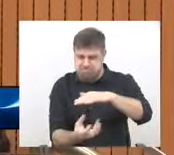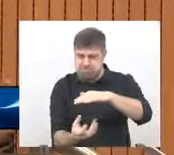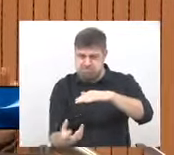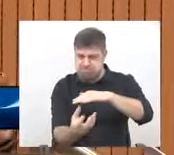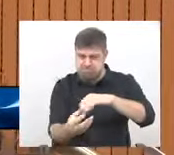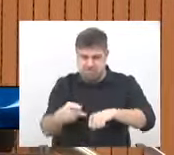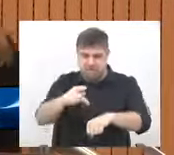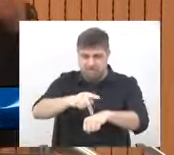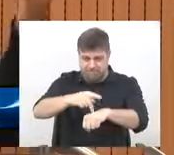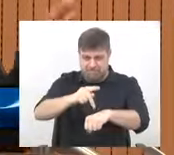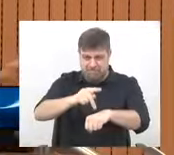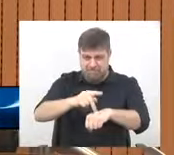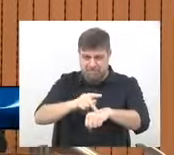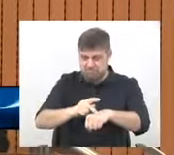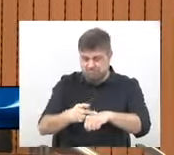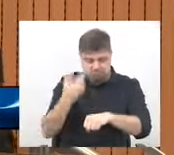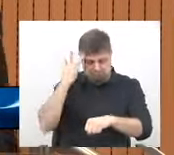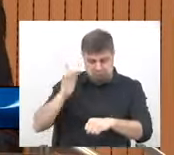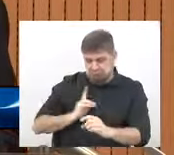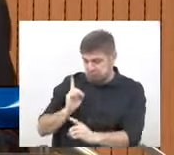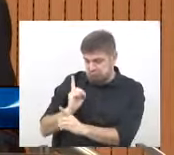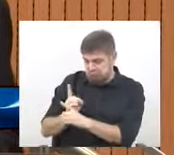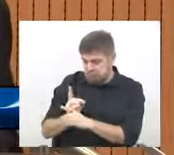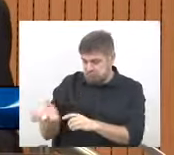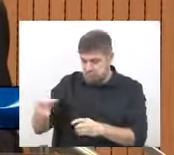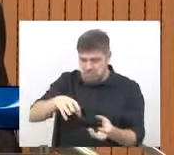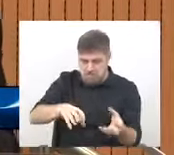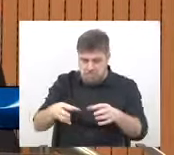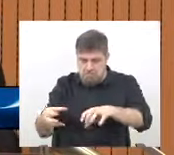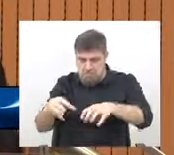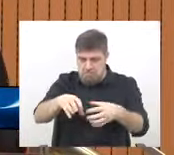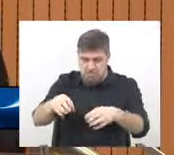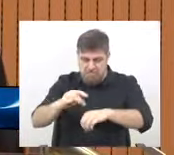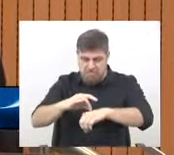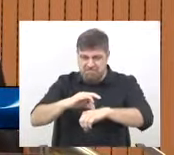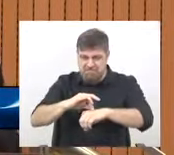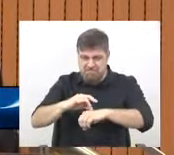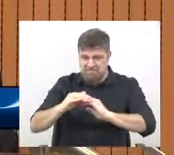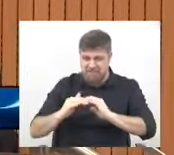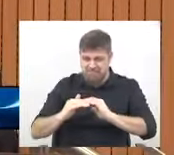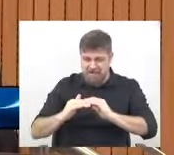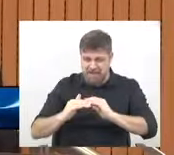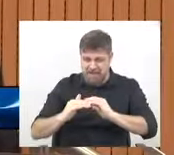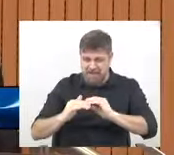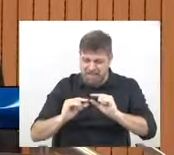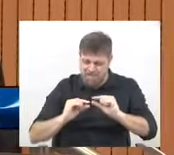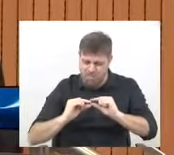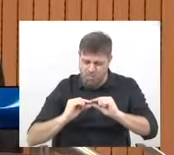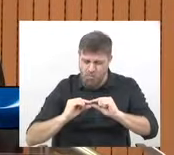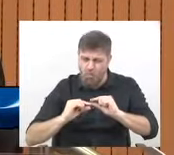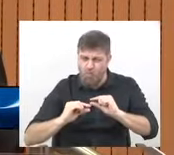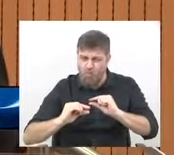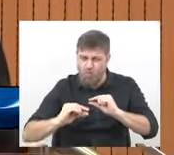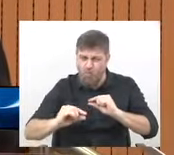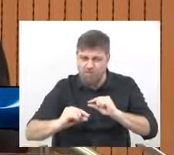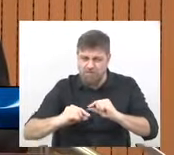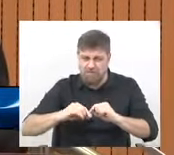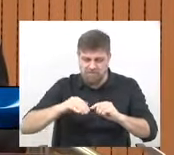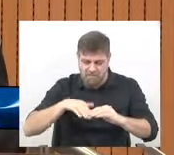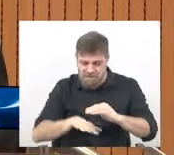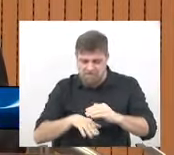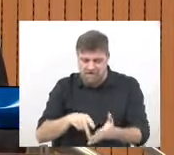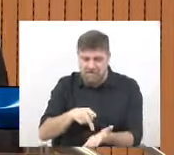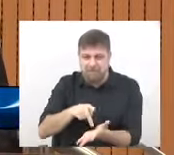de concreto, não sei onde que eles arrumaram aquilo, e começaram a danificar. E agora foi